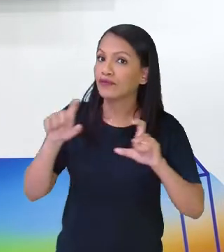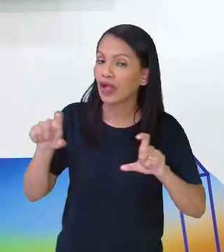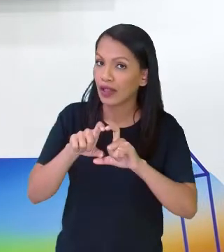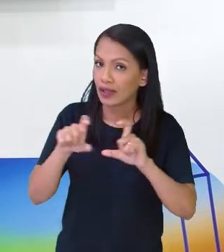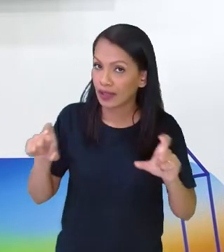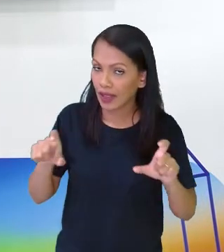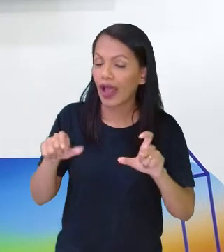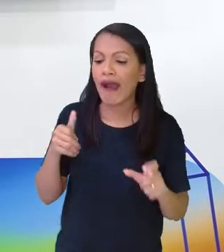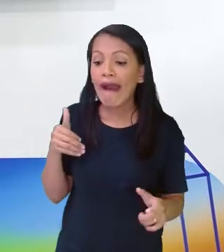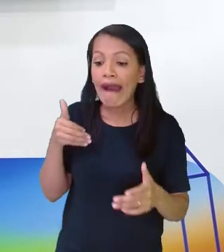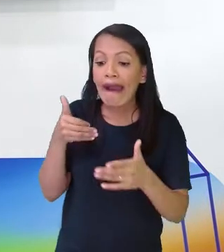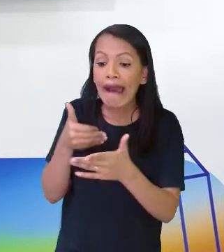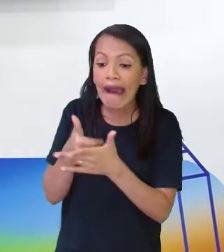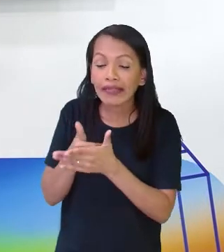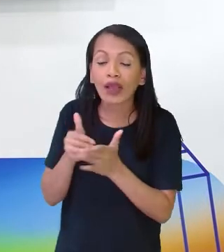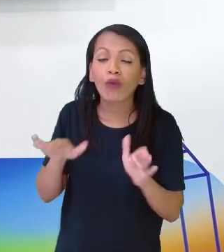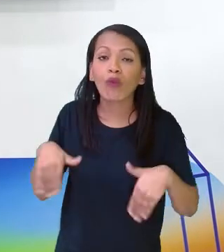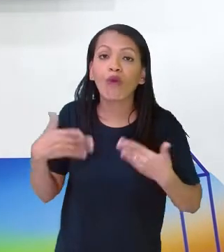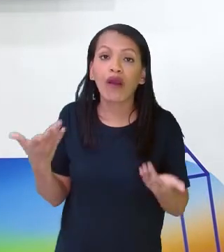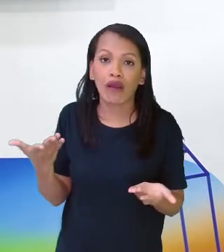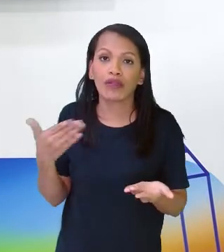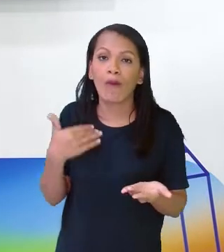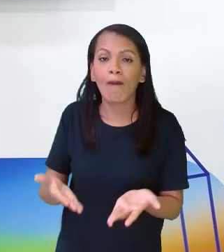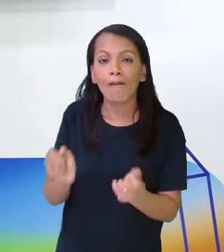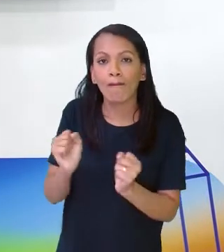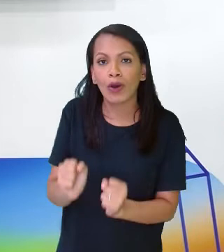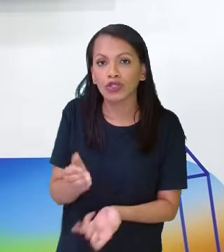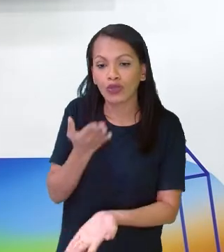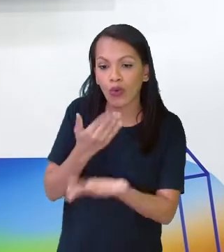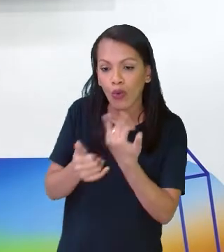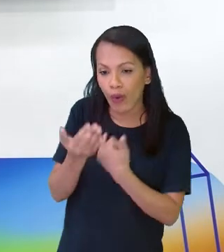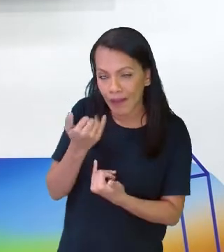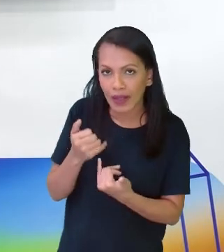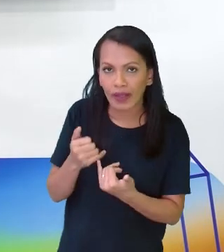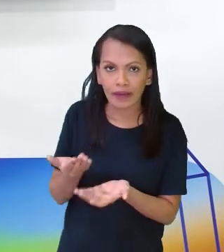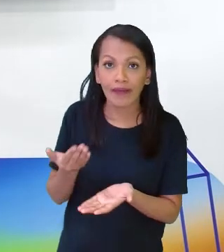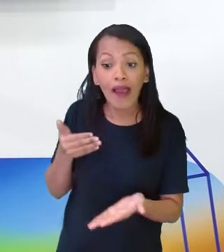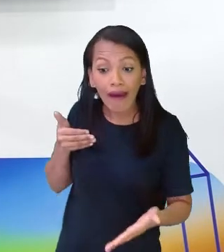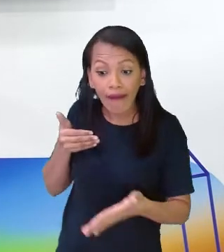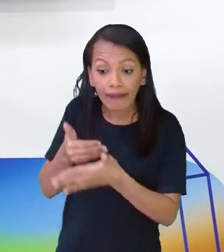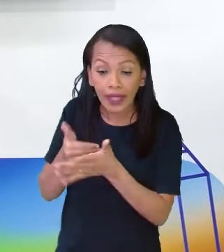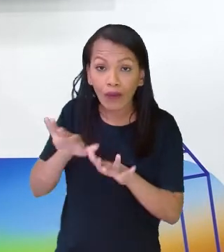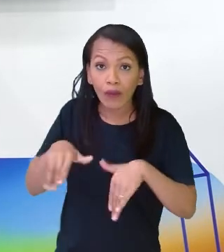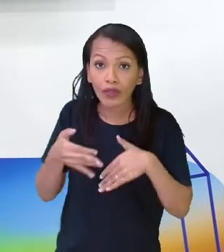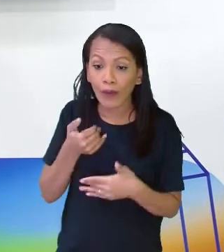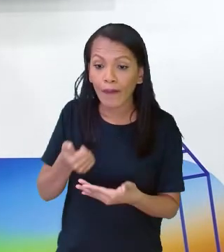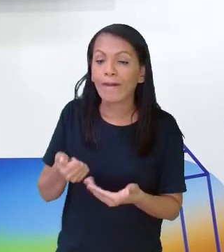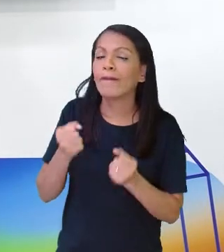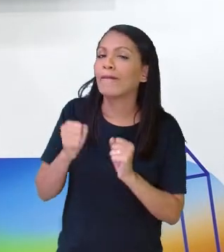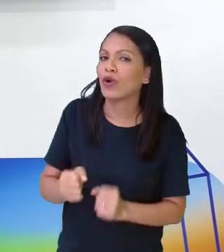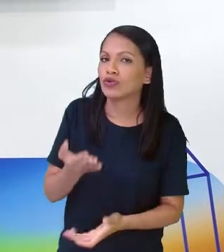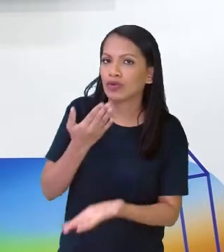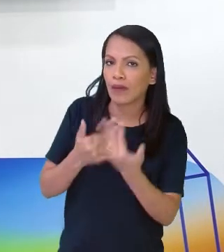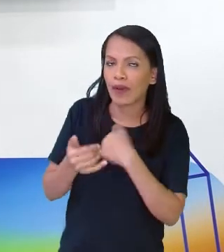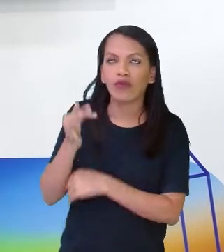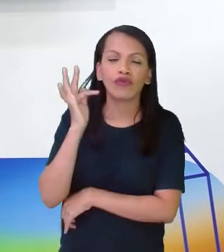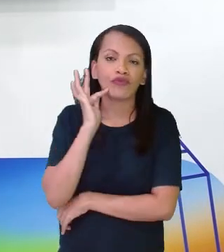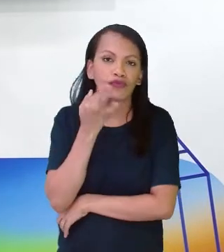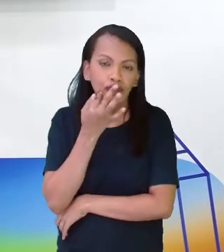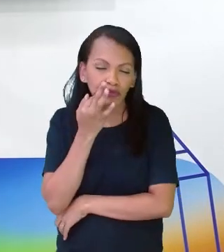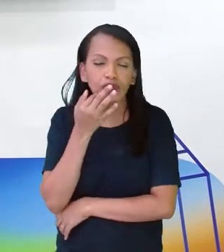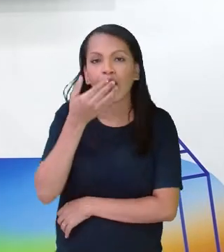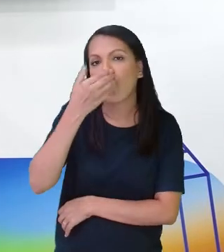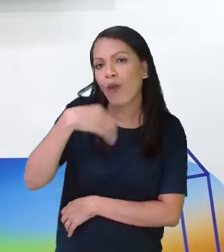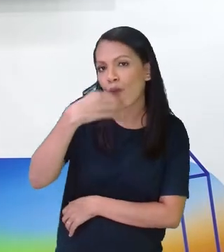Os alimentos, eles têm um processo de decomposição natural. Né? Se você pegar, por exemplo, uma fruta, uma